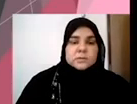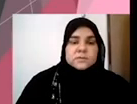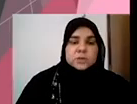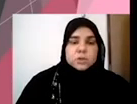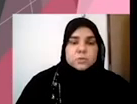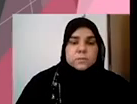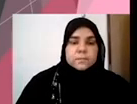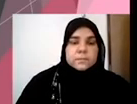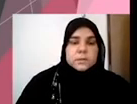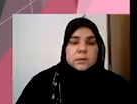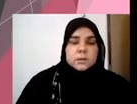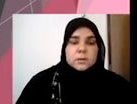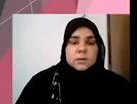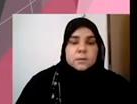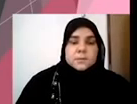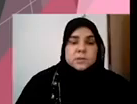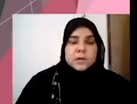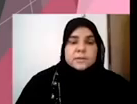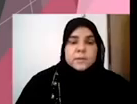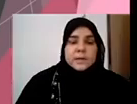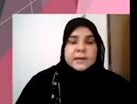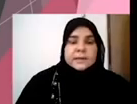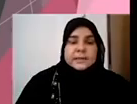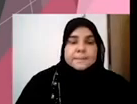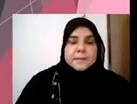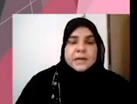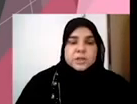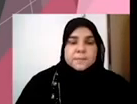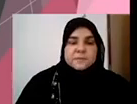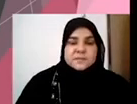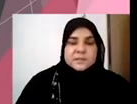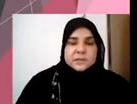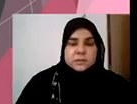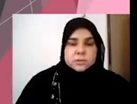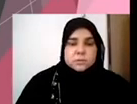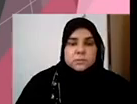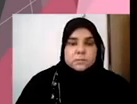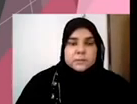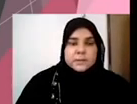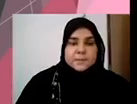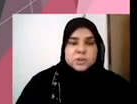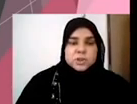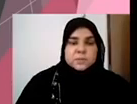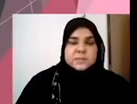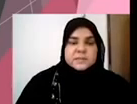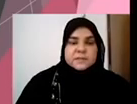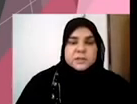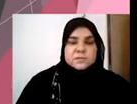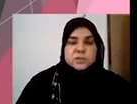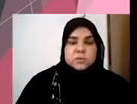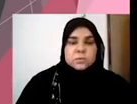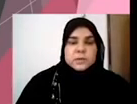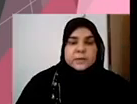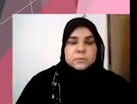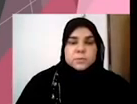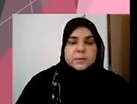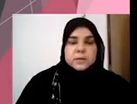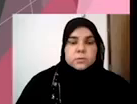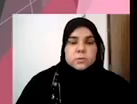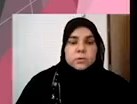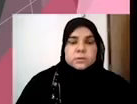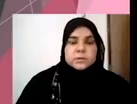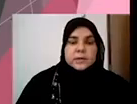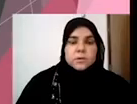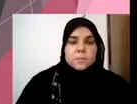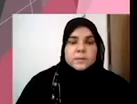a menos 21. Pessoal, tem uma regrinha prática para fazer isso, né? Pra gente não precisar ficar dividindo um lado,